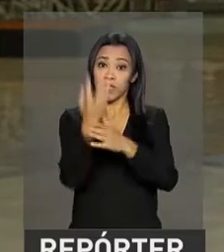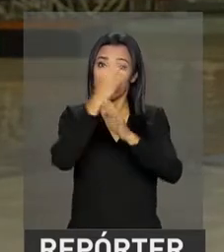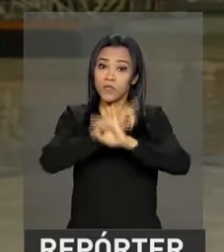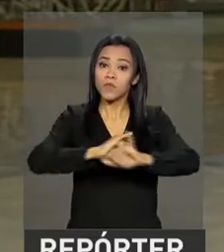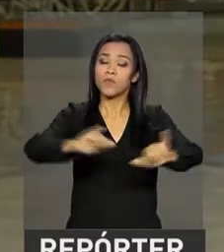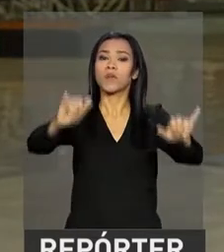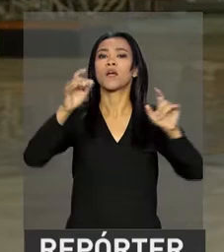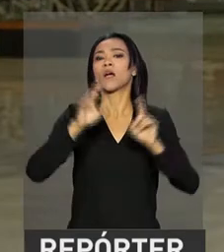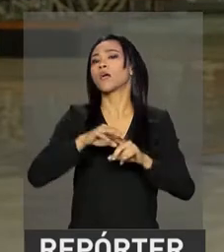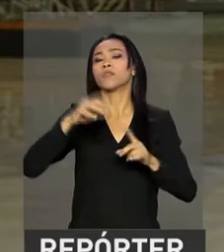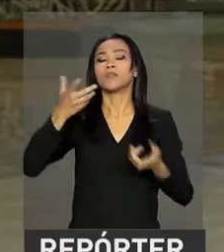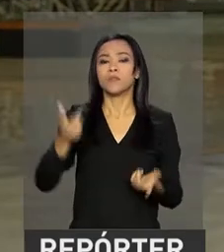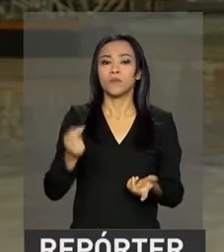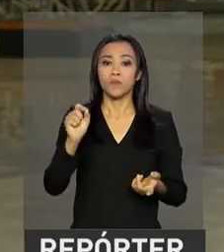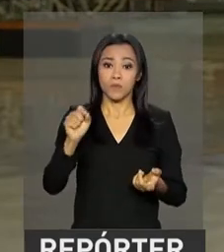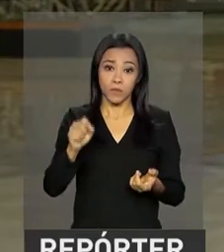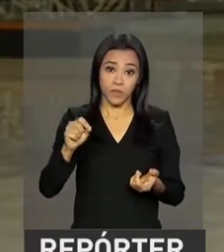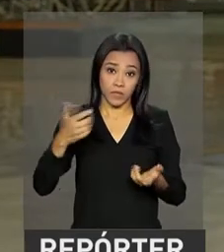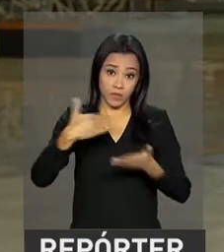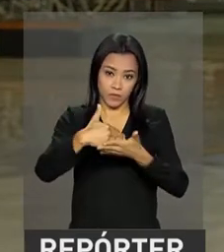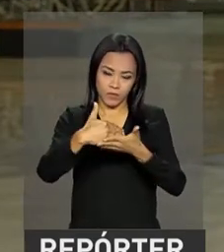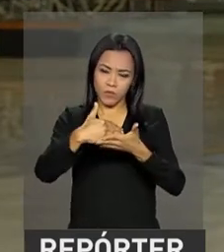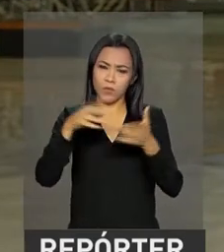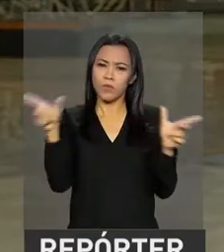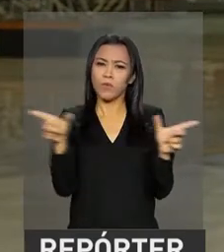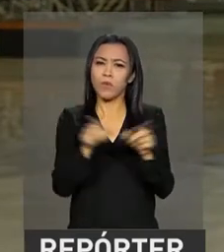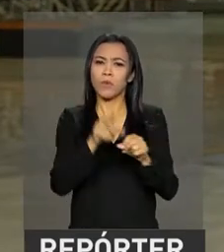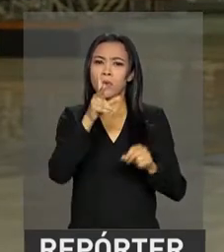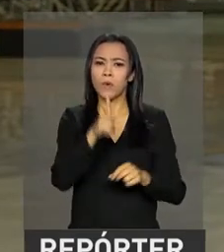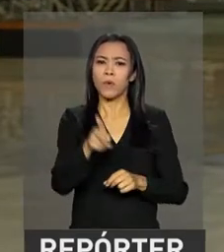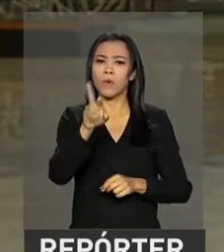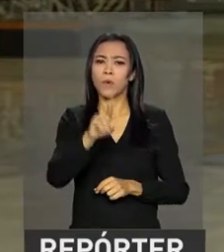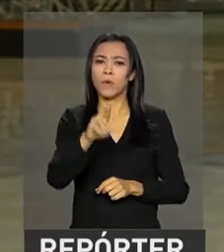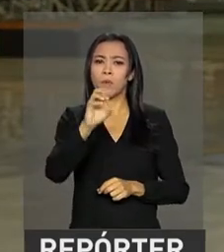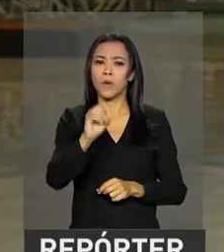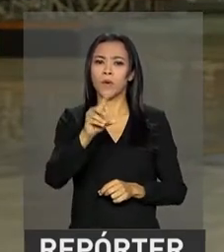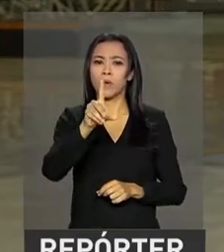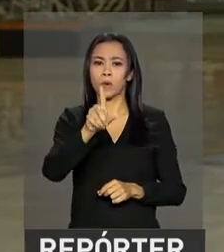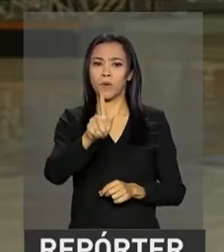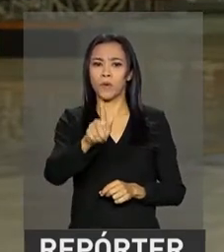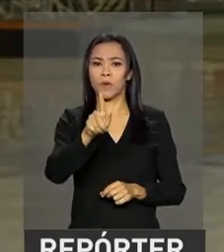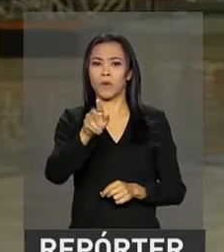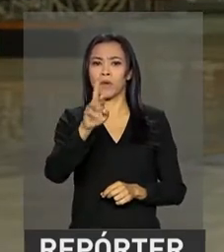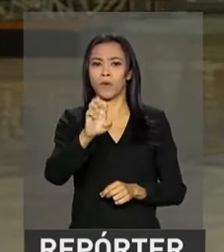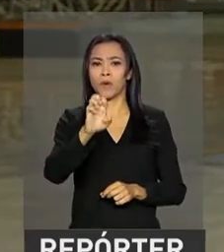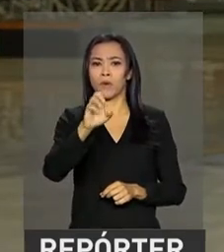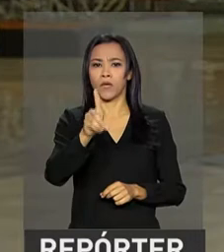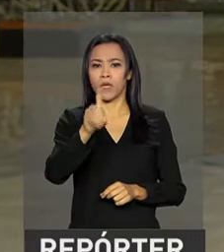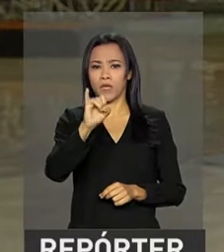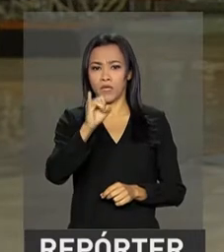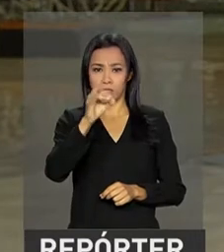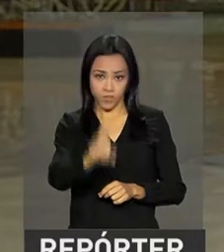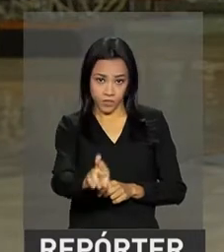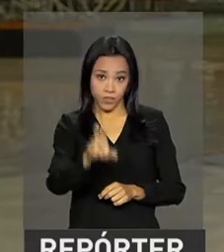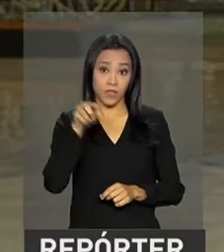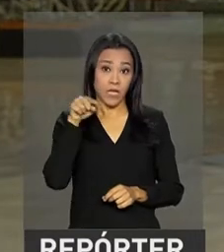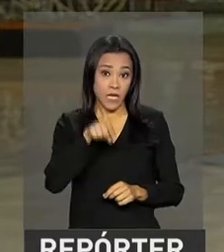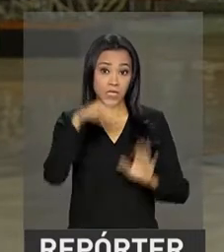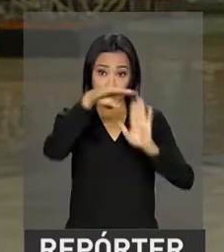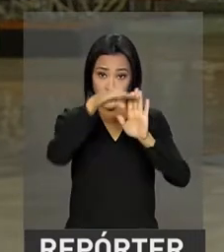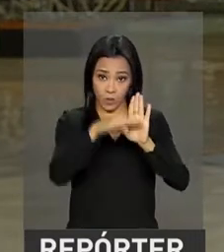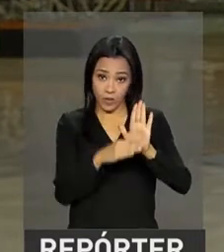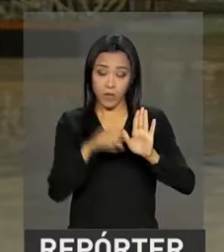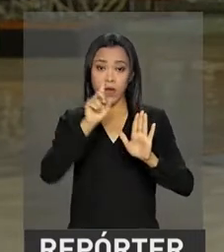inscritas no cadastro único de programas sociais do governo federal a aumentar a renda um dos eixos do programa